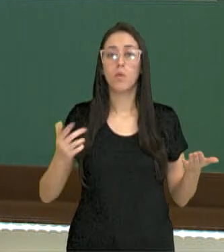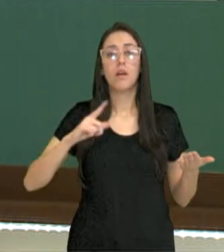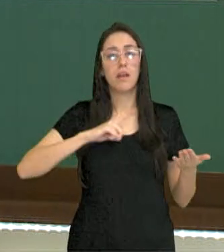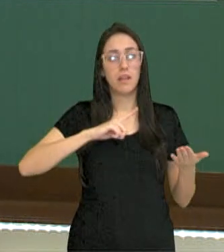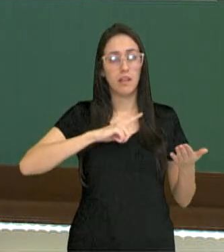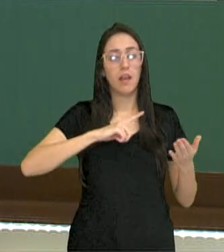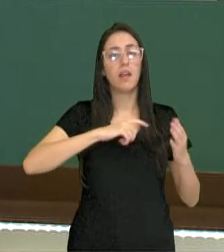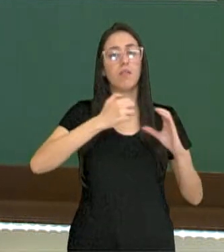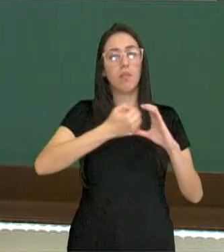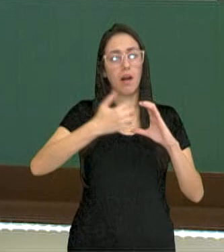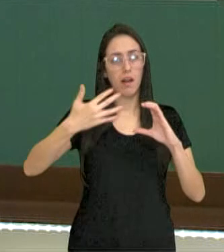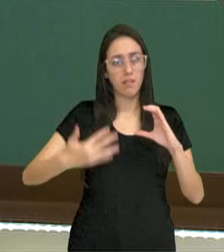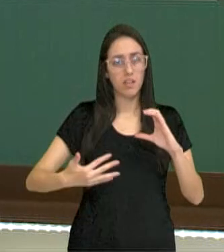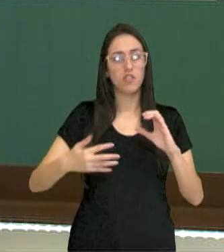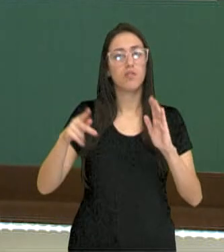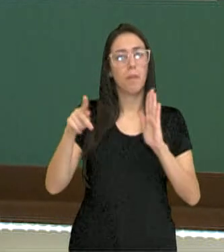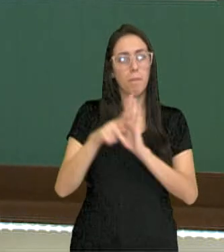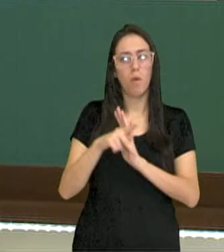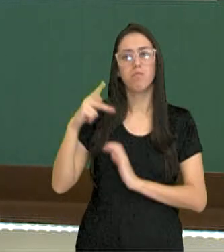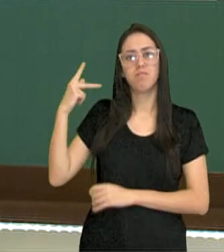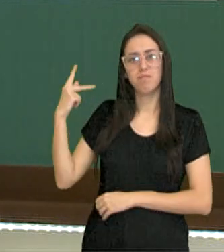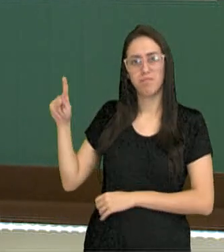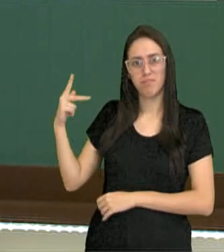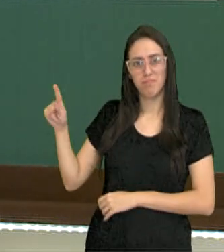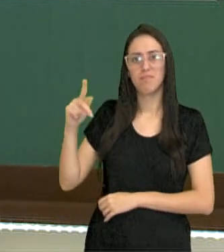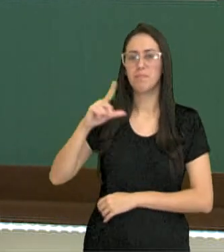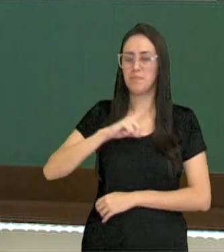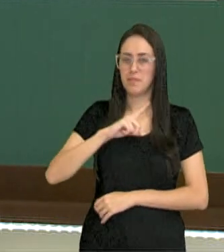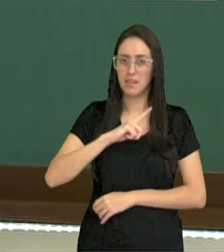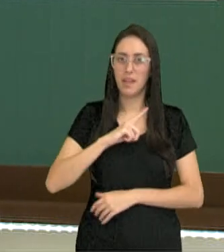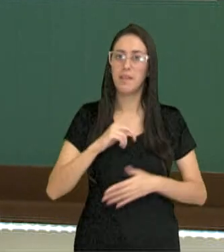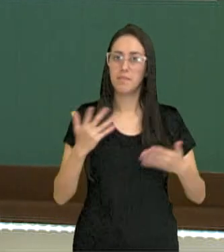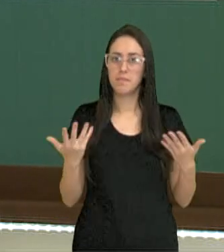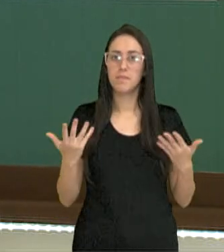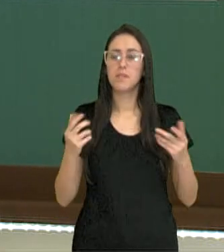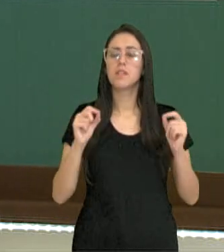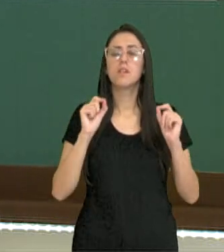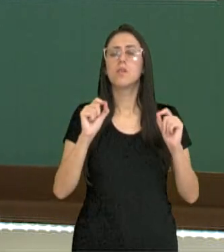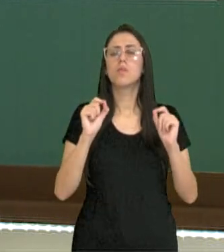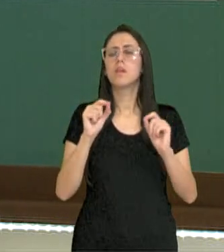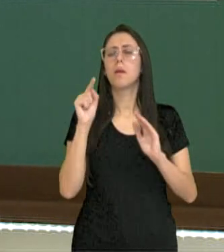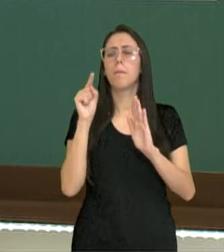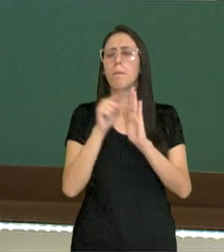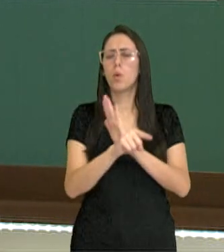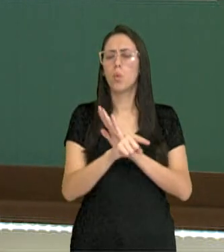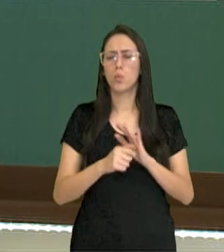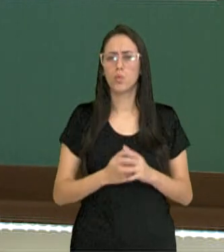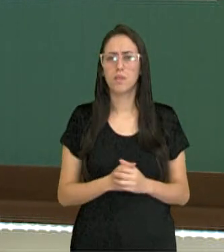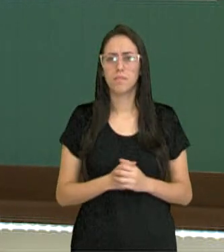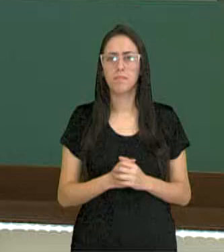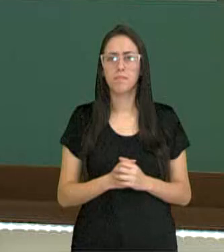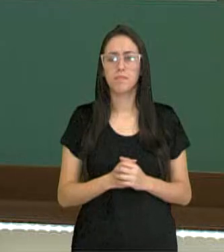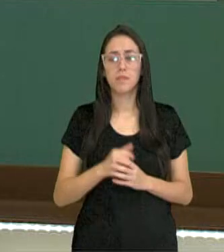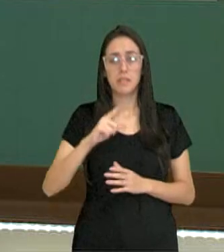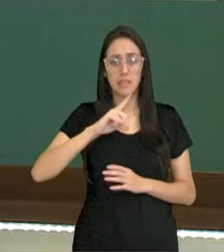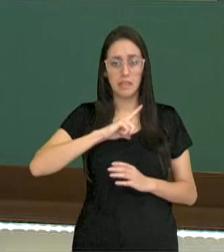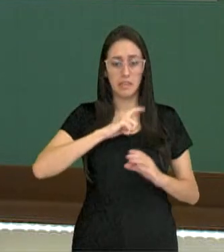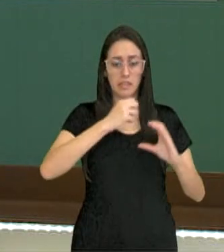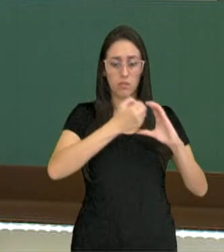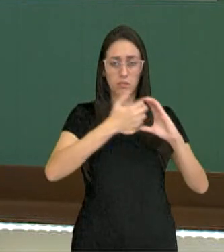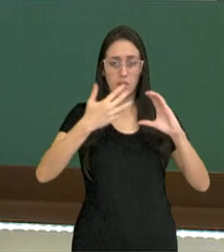características presentes neste grupo das gimnospermas. Qual é a pergunta? Qual seria a característica